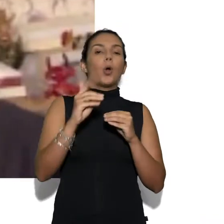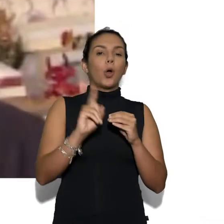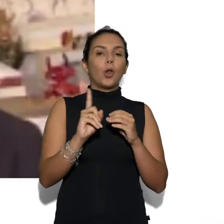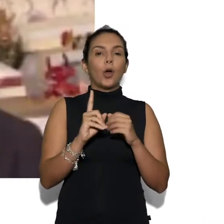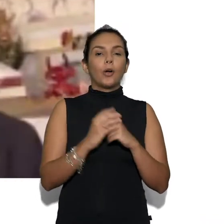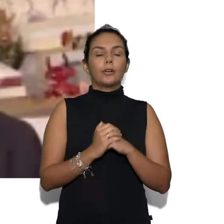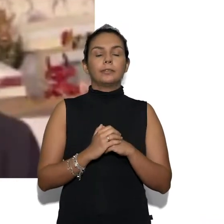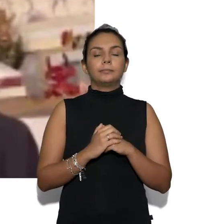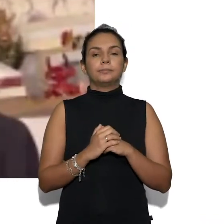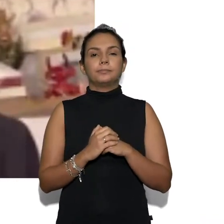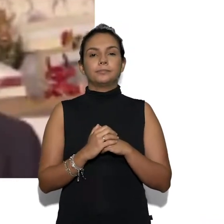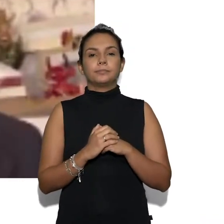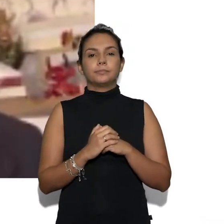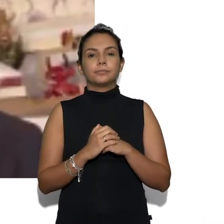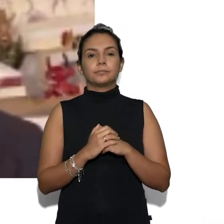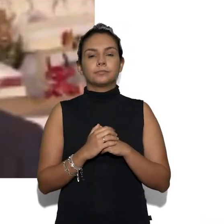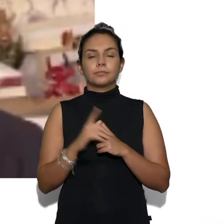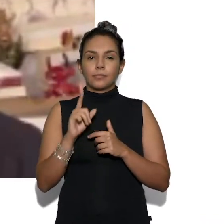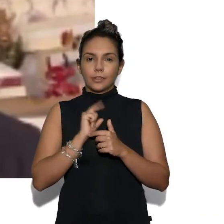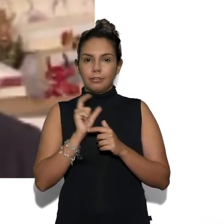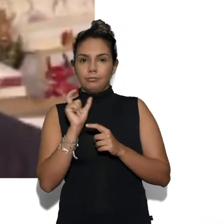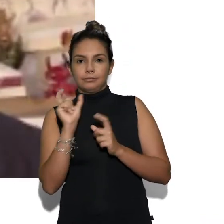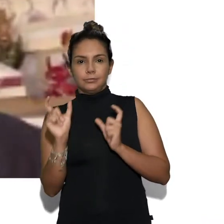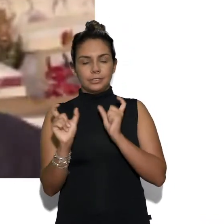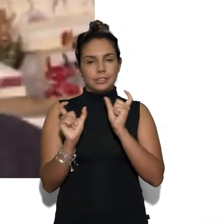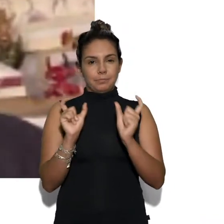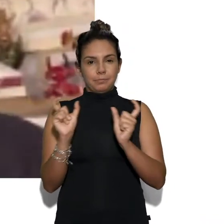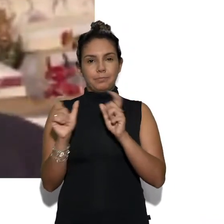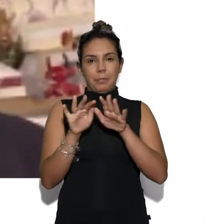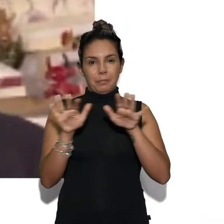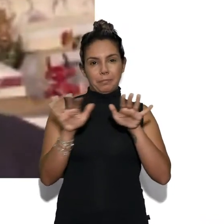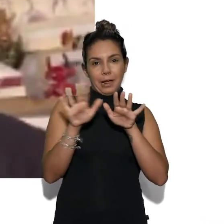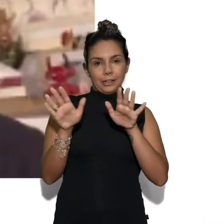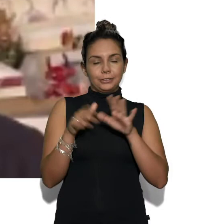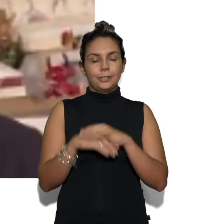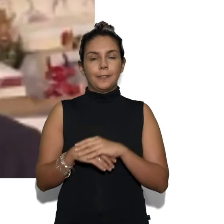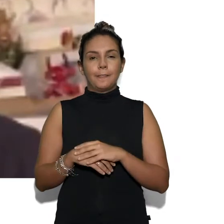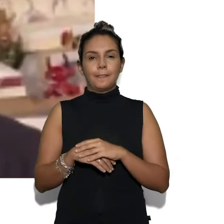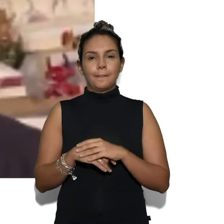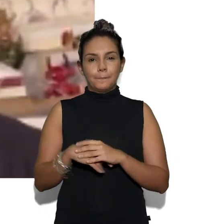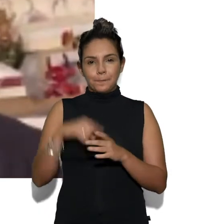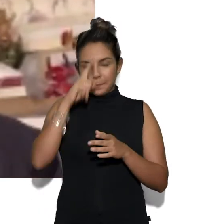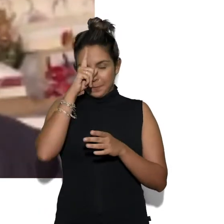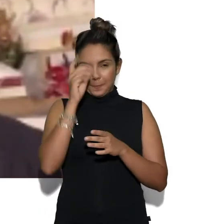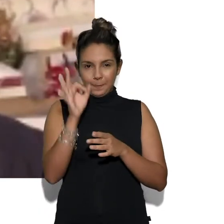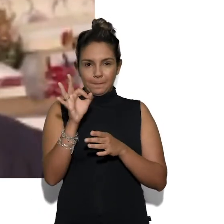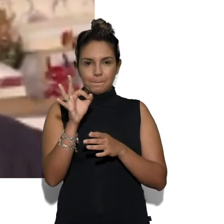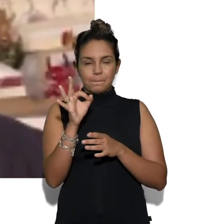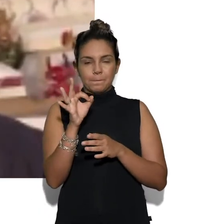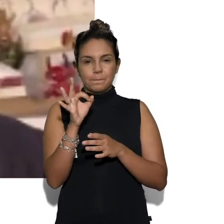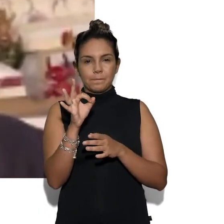não as coloco em causa. Mas há espaços em que eu